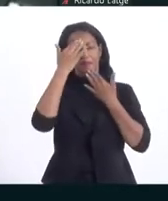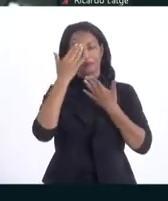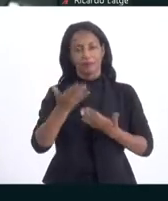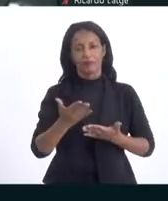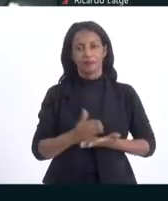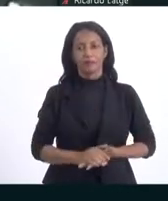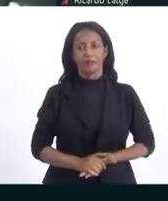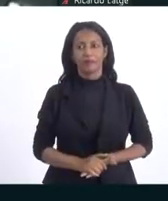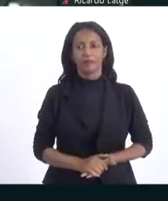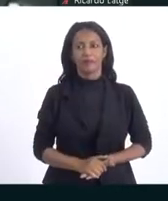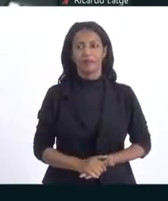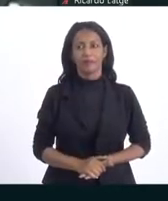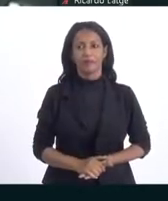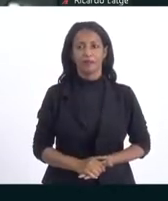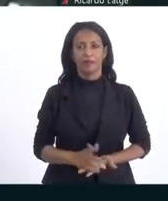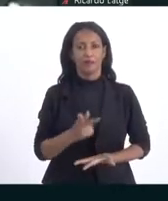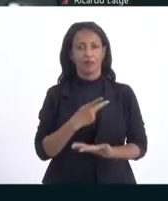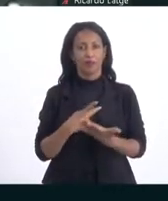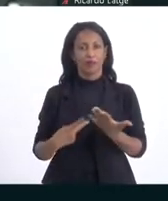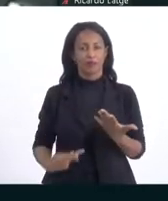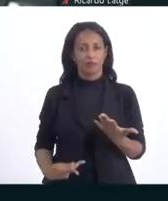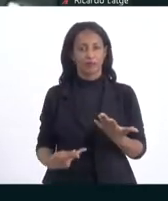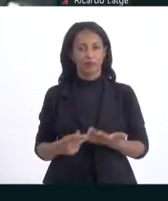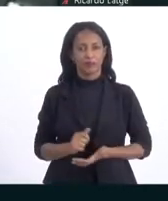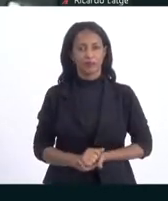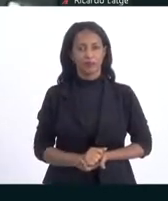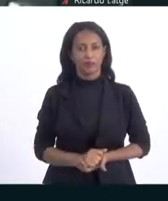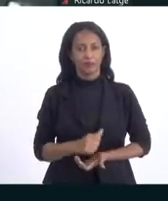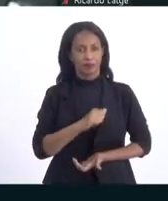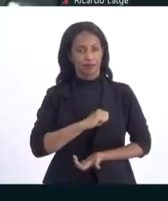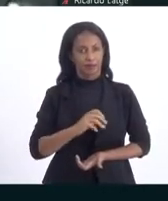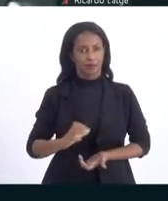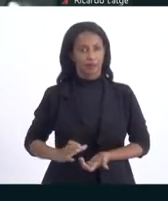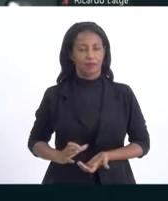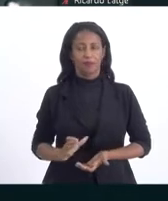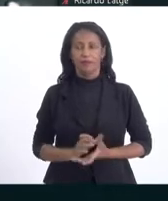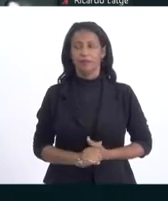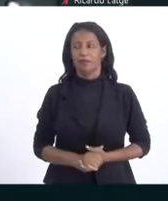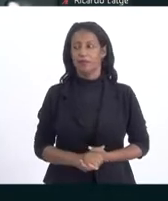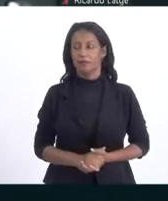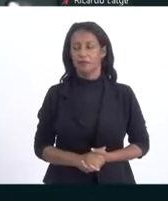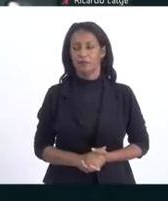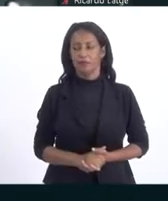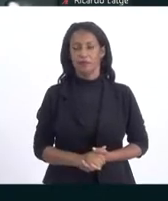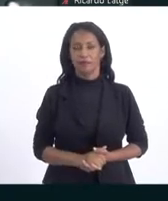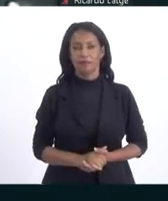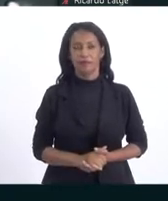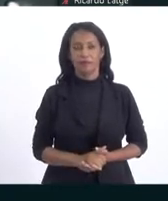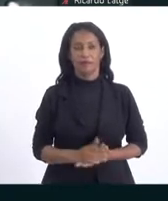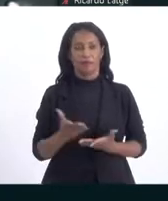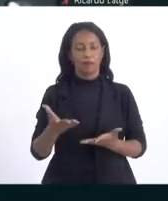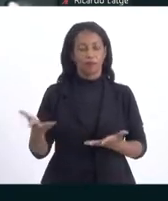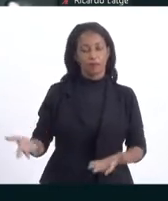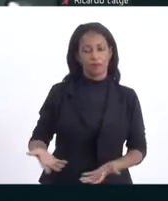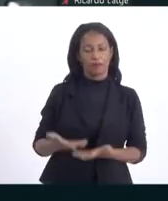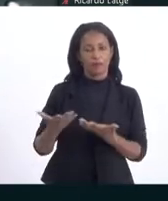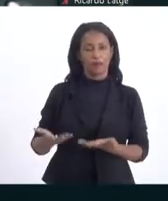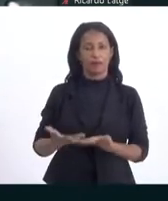agradecendo ao presidente André Siliano pela